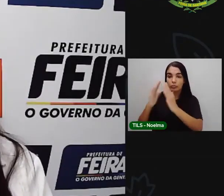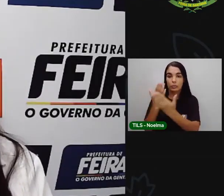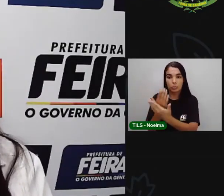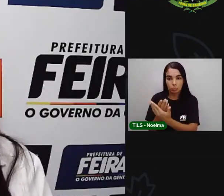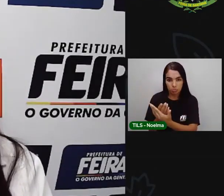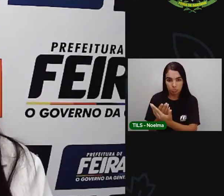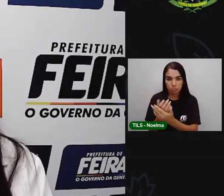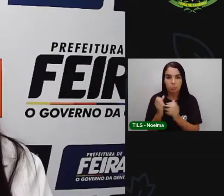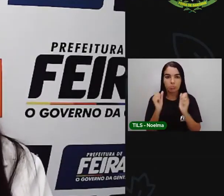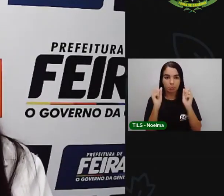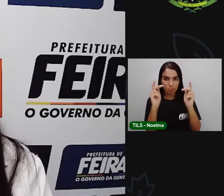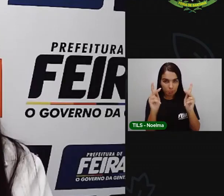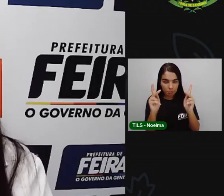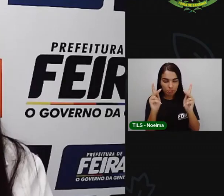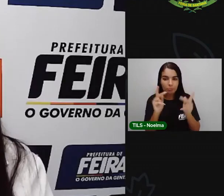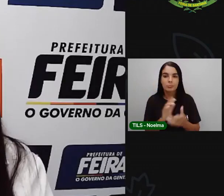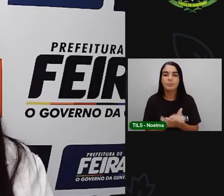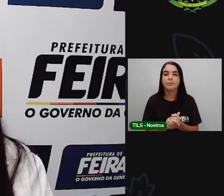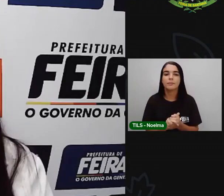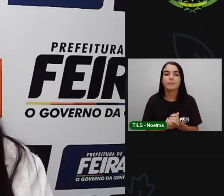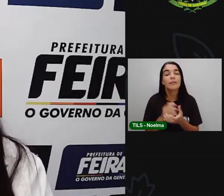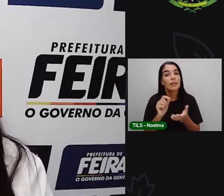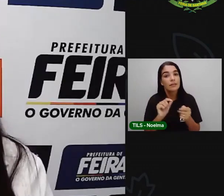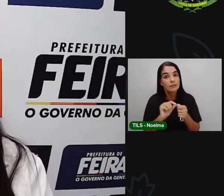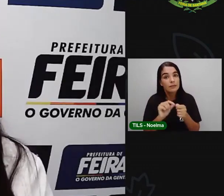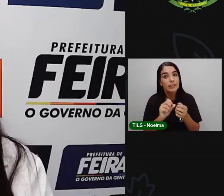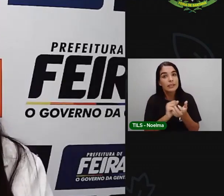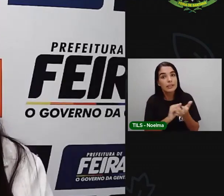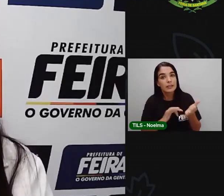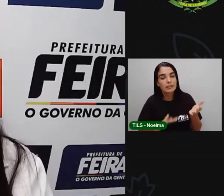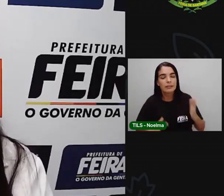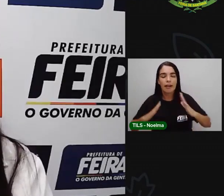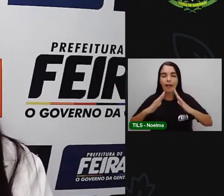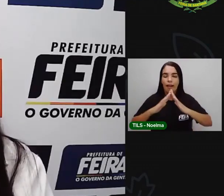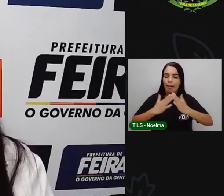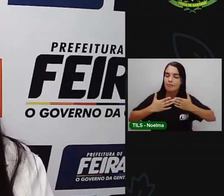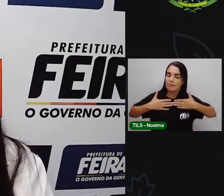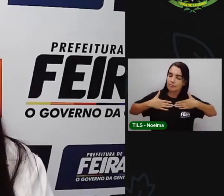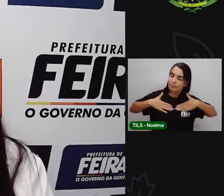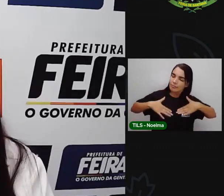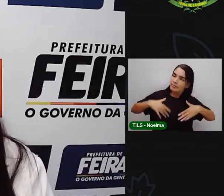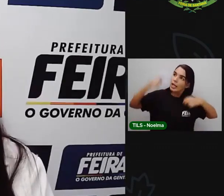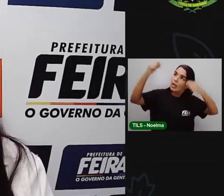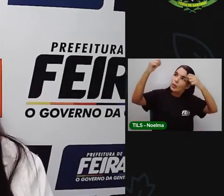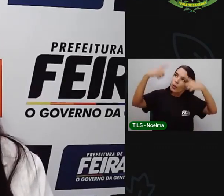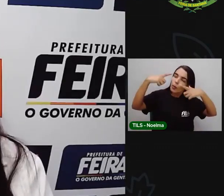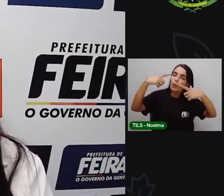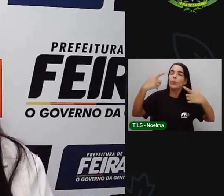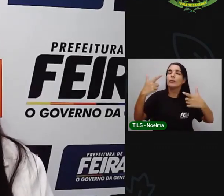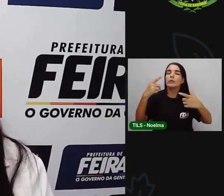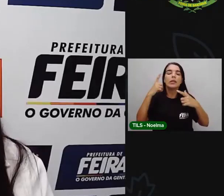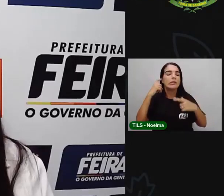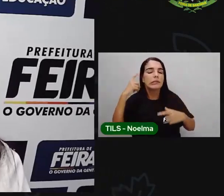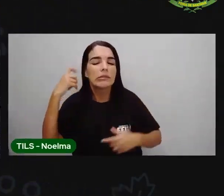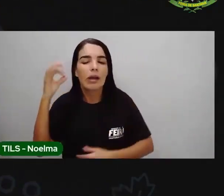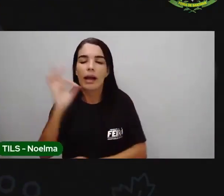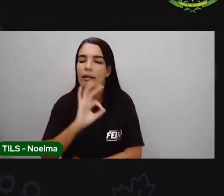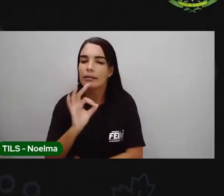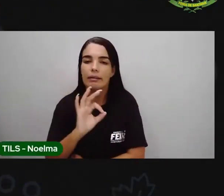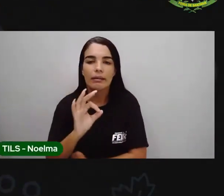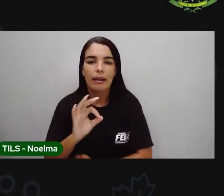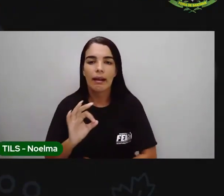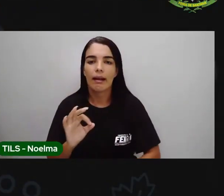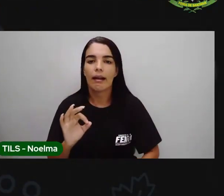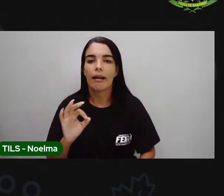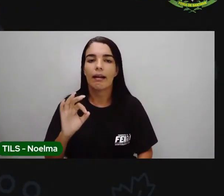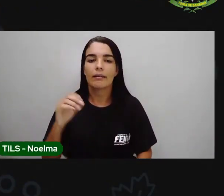finalizarmos com esse, certo? Façam essa atividade em um ambiente tranquilo, em um ambiente longe de interferências, de barulho, em um